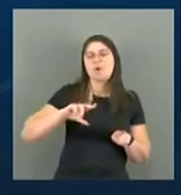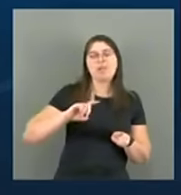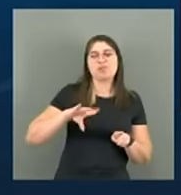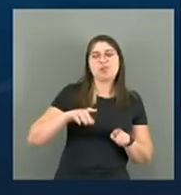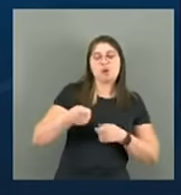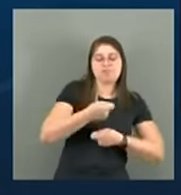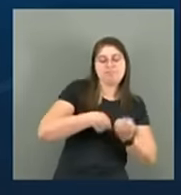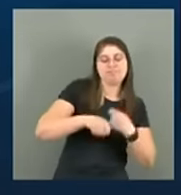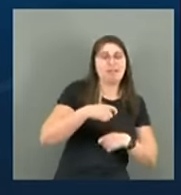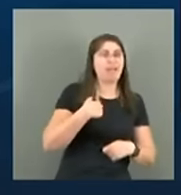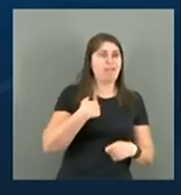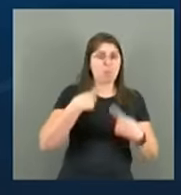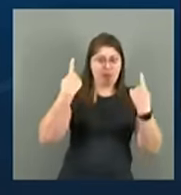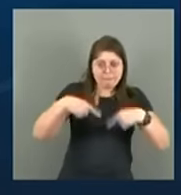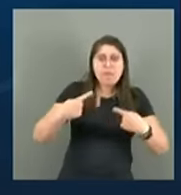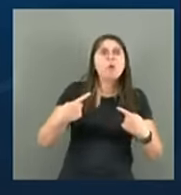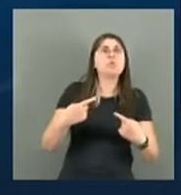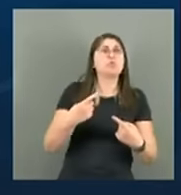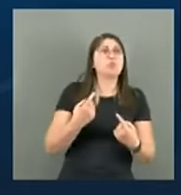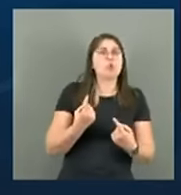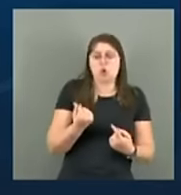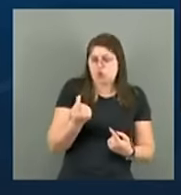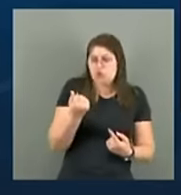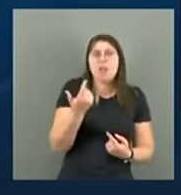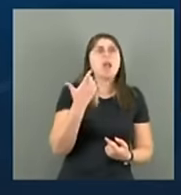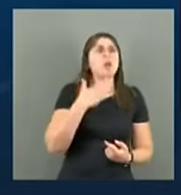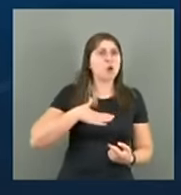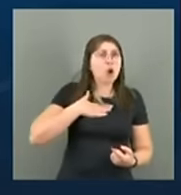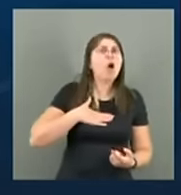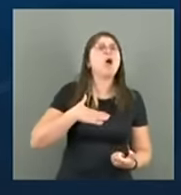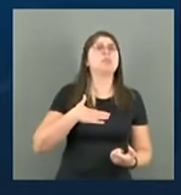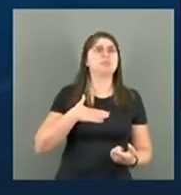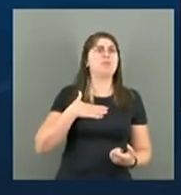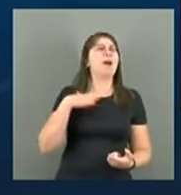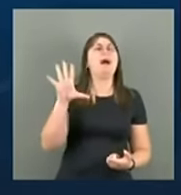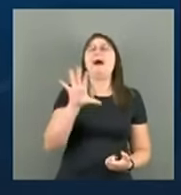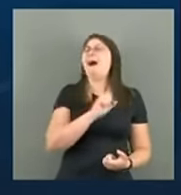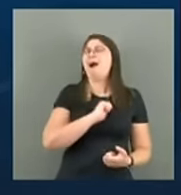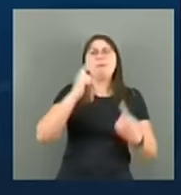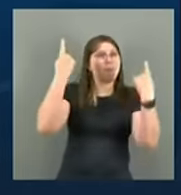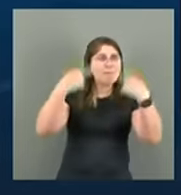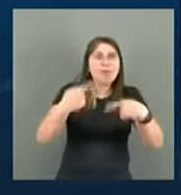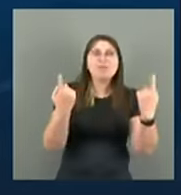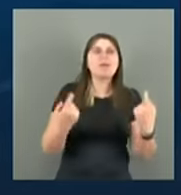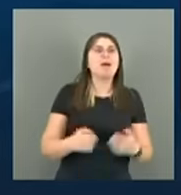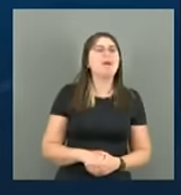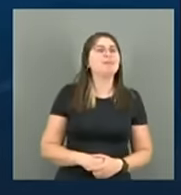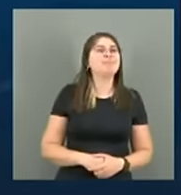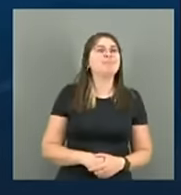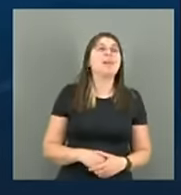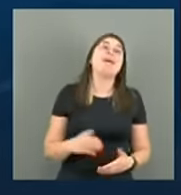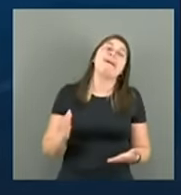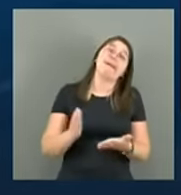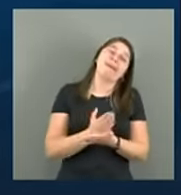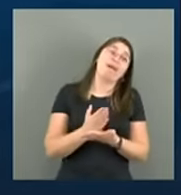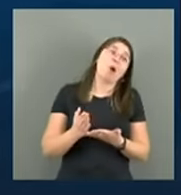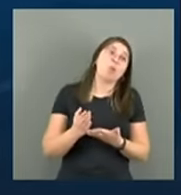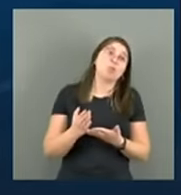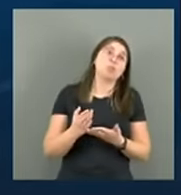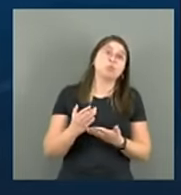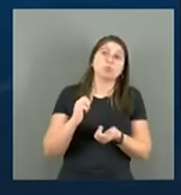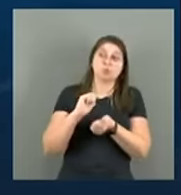sou apostador, gosto de dinheiro e gosto de apostar, como eu te falei, eu amo apostar também. E alguns jogos que eu fiz aí, eu ganhei, tive